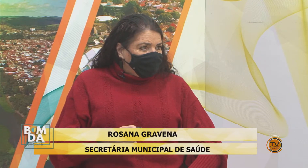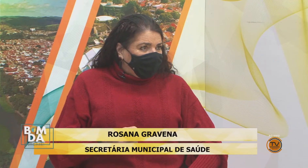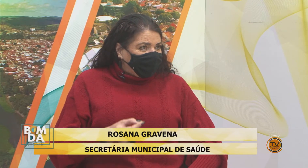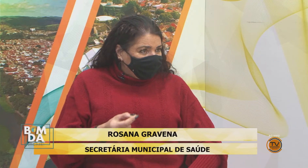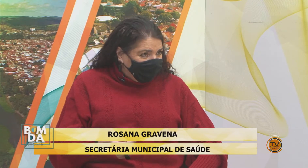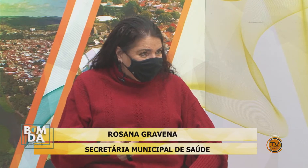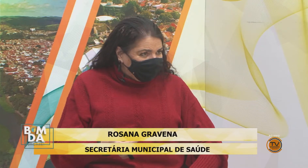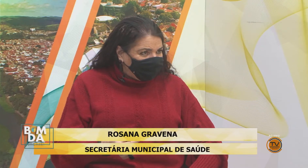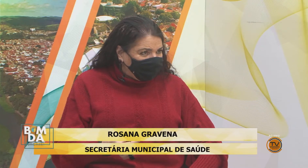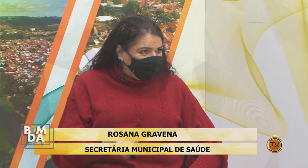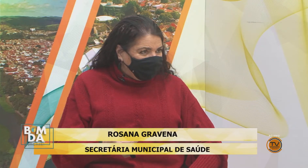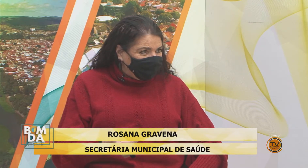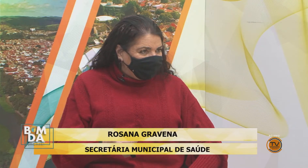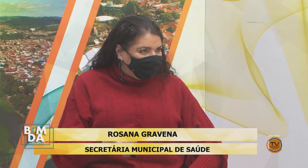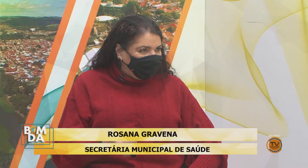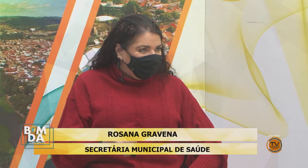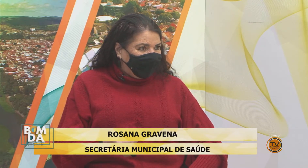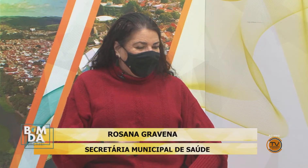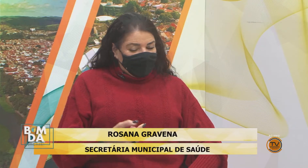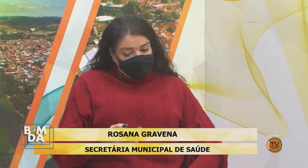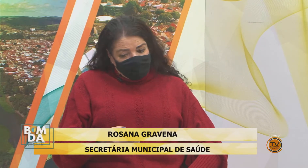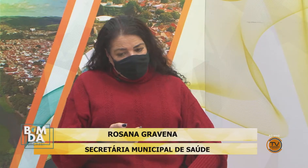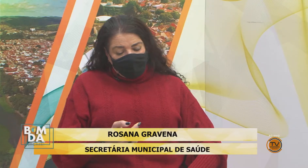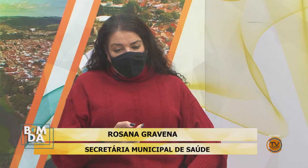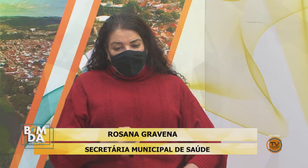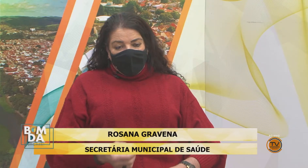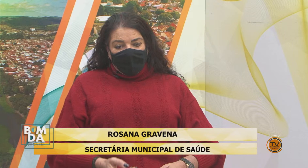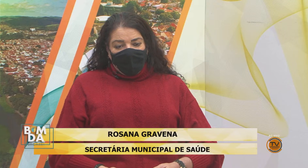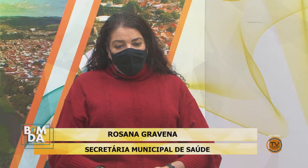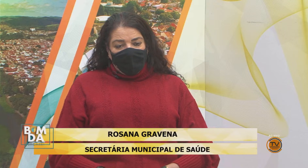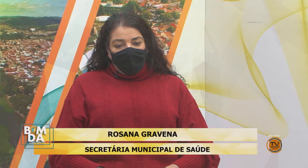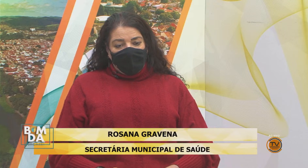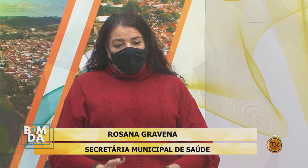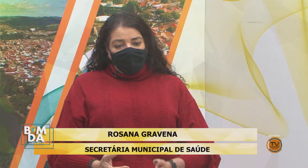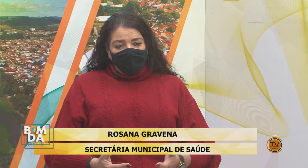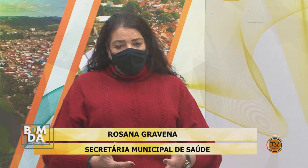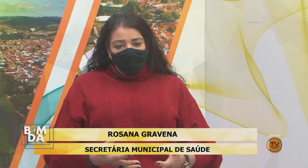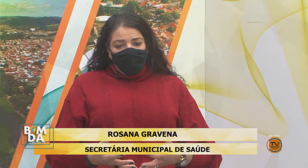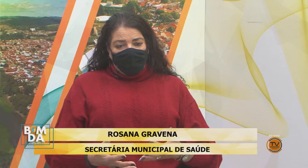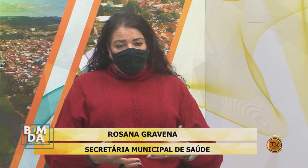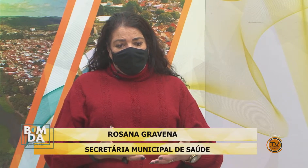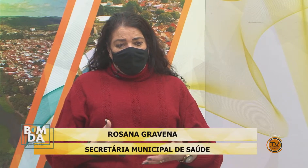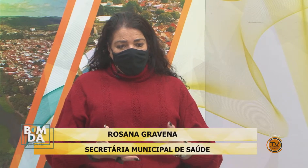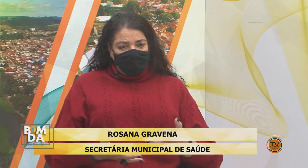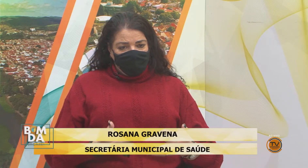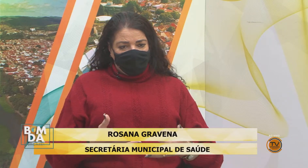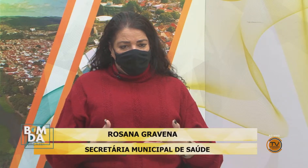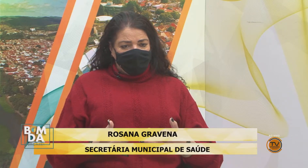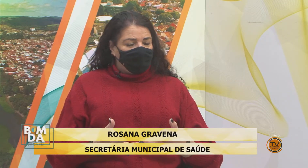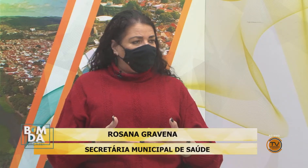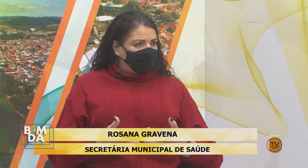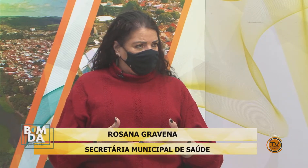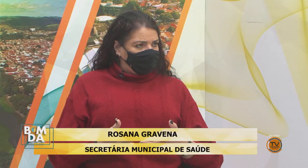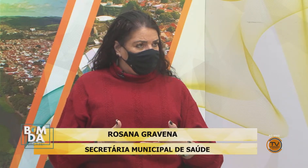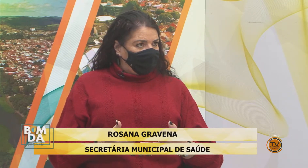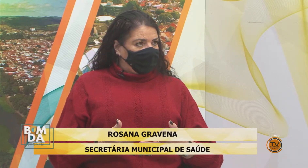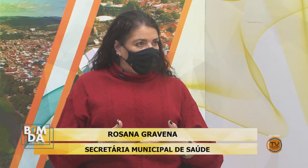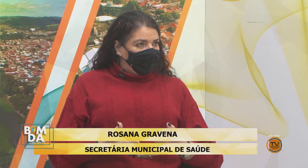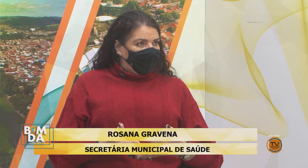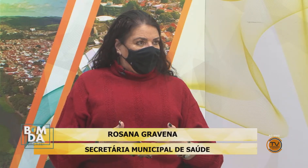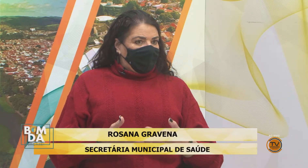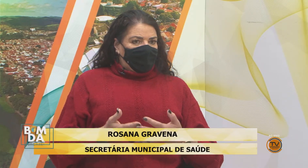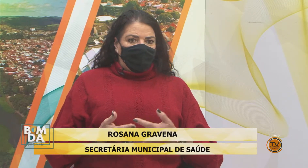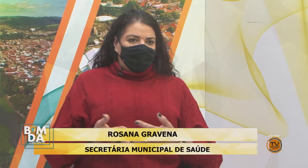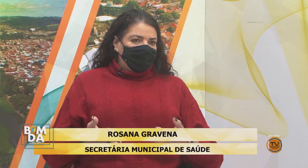dinheiro para comprar, não tem para vender. Disponível. Né? Disponível. Então, é muito relativo essa questão da nota.